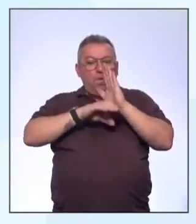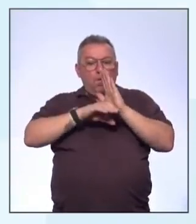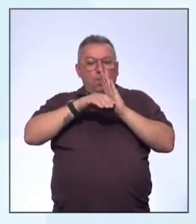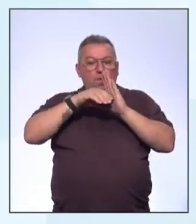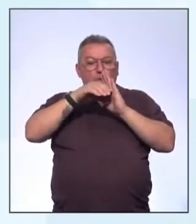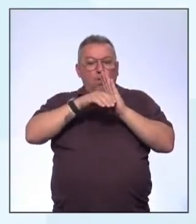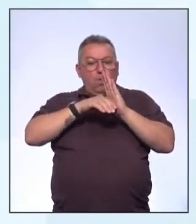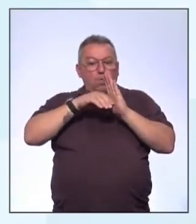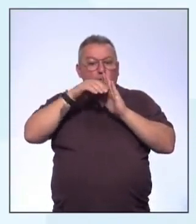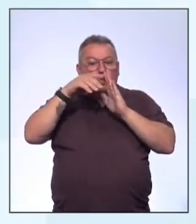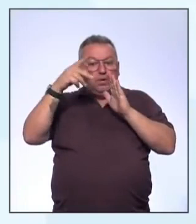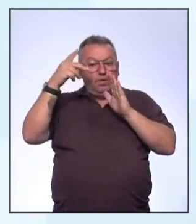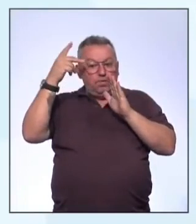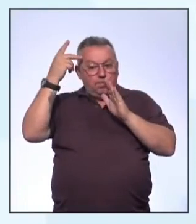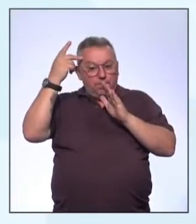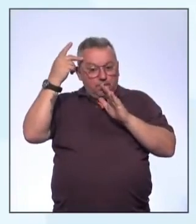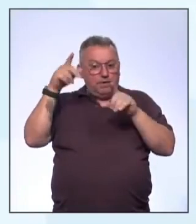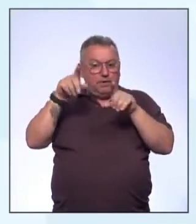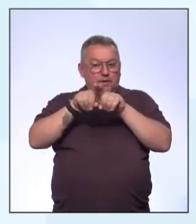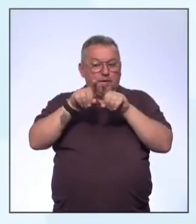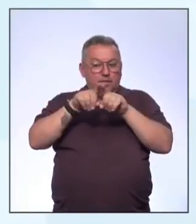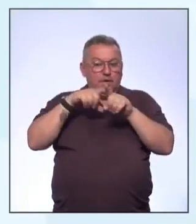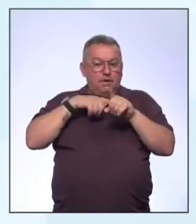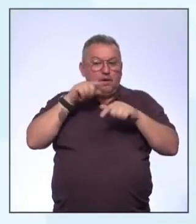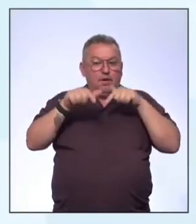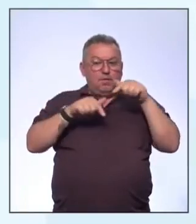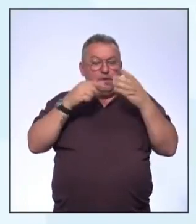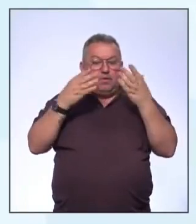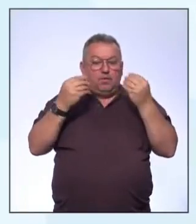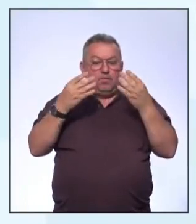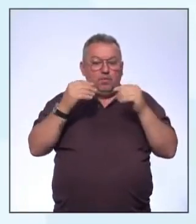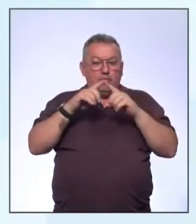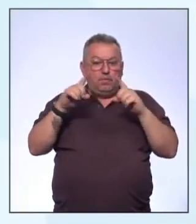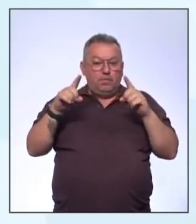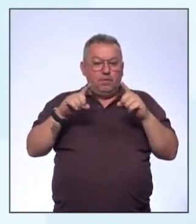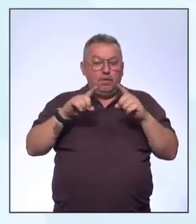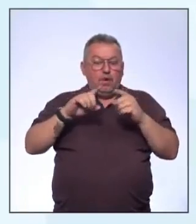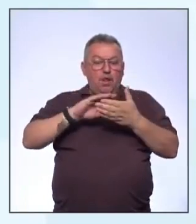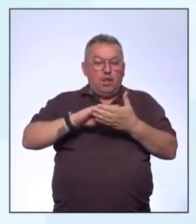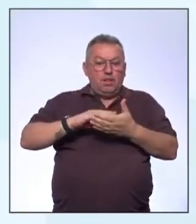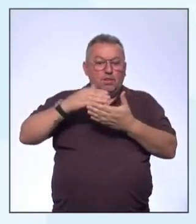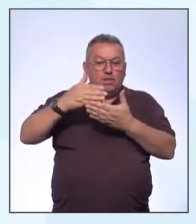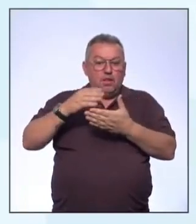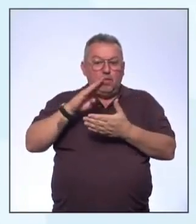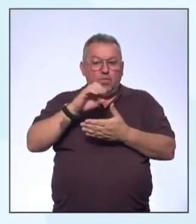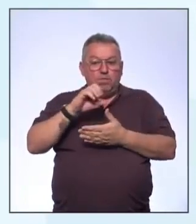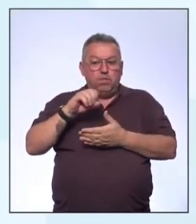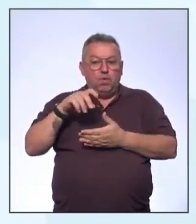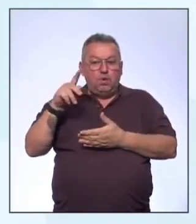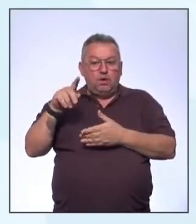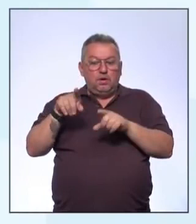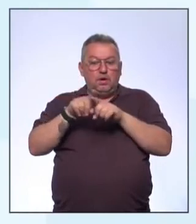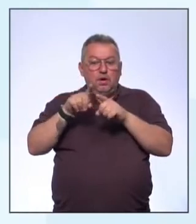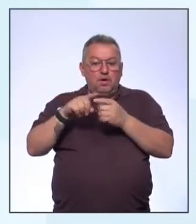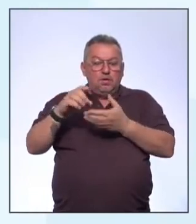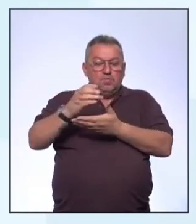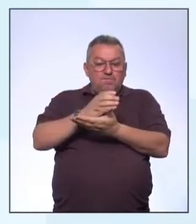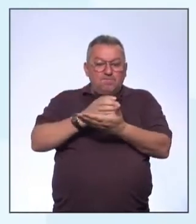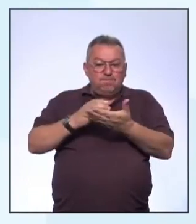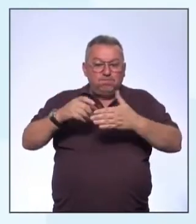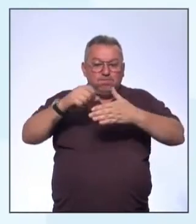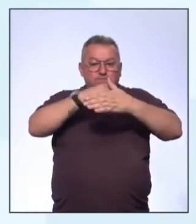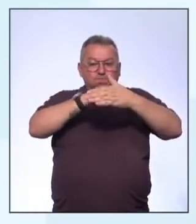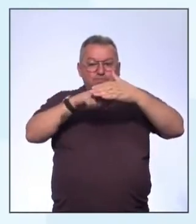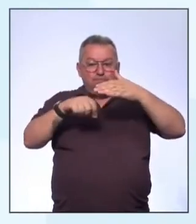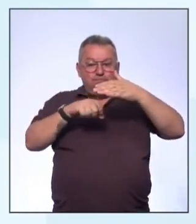paulista. Esse ano nós estamos trabalhando muito aí com lapbooks, com infográficos, esquemas,